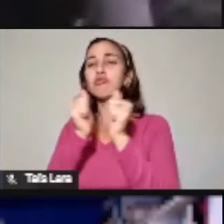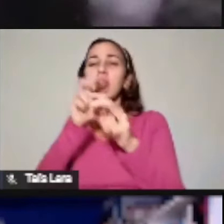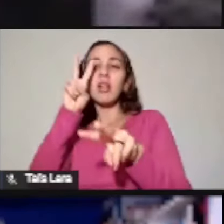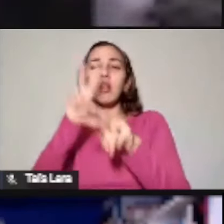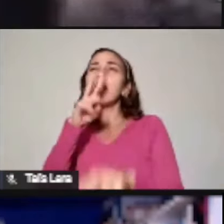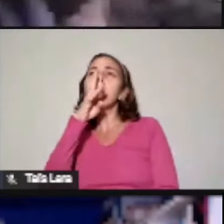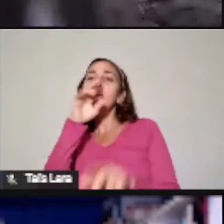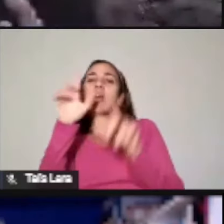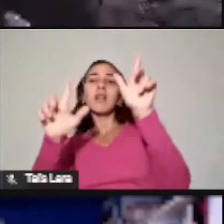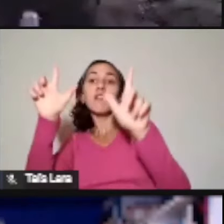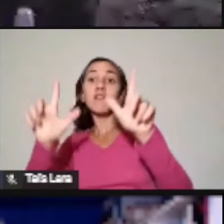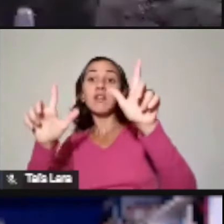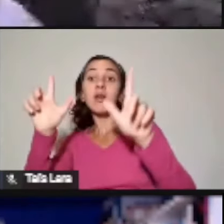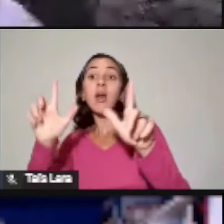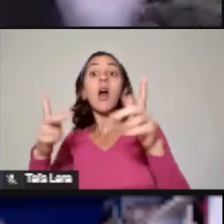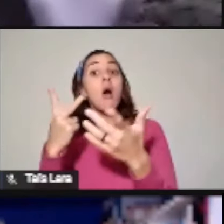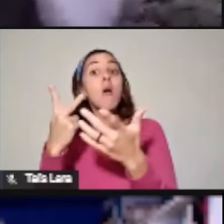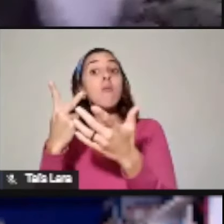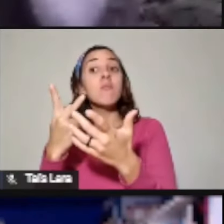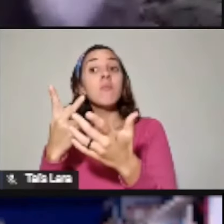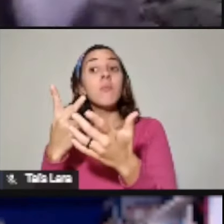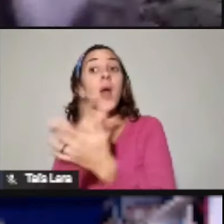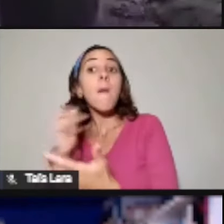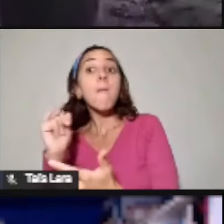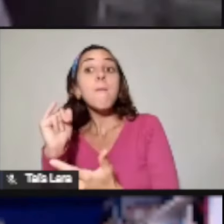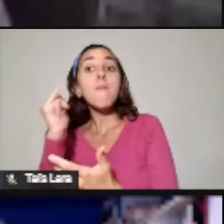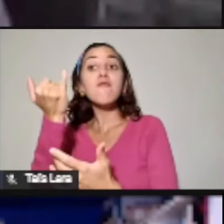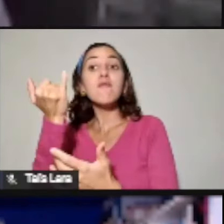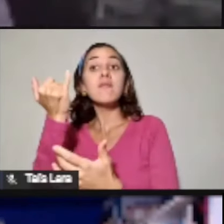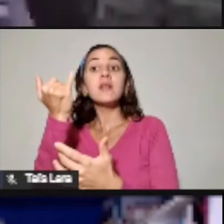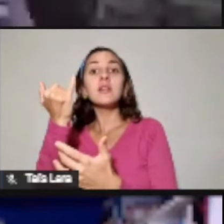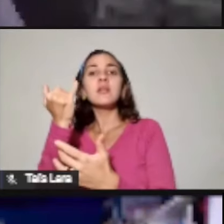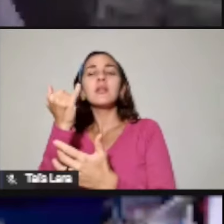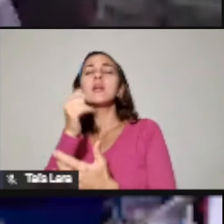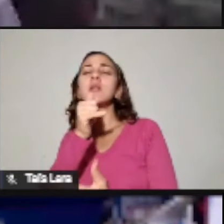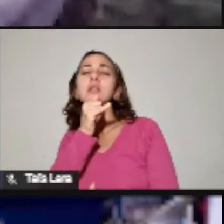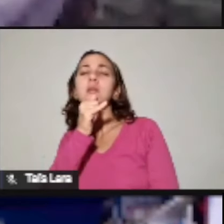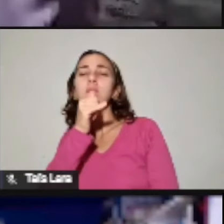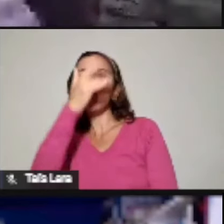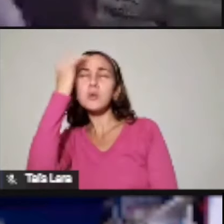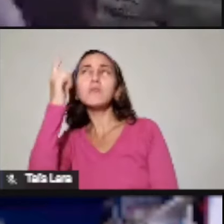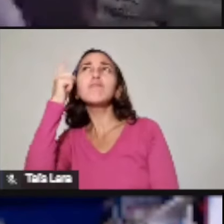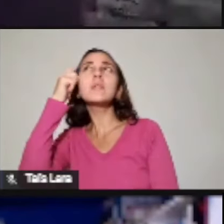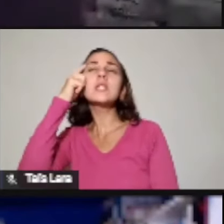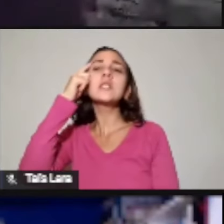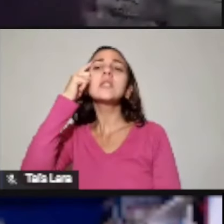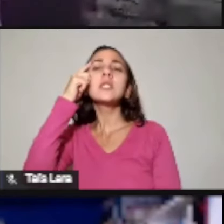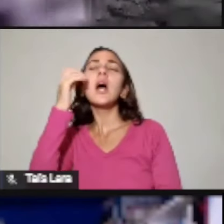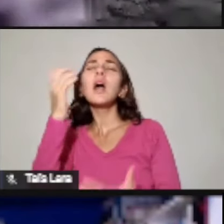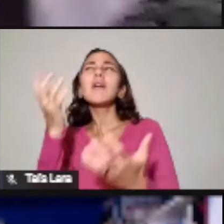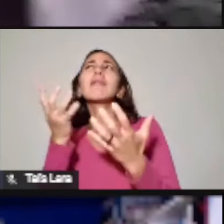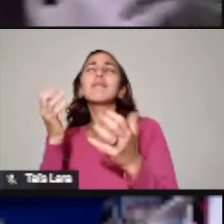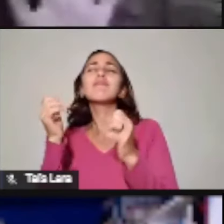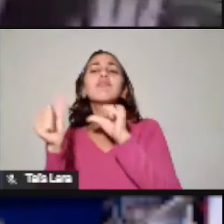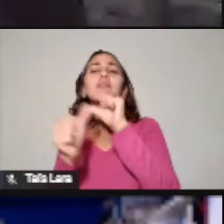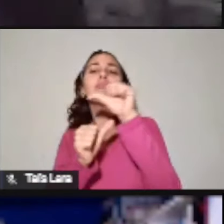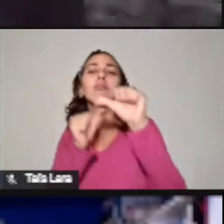aí faz uma reunião. Digamos que você está assistindo aqui e pensou, puxa, acho que eu quero mudar a minha dinâmica familiar, acho que eu